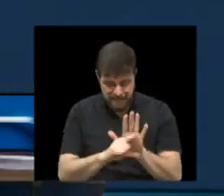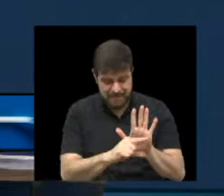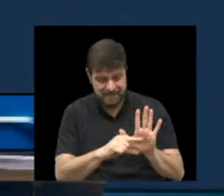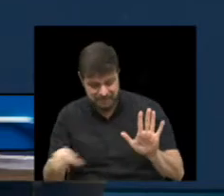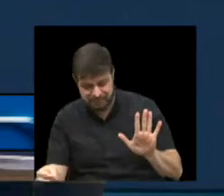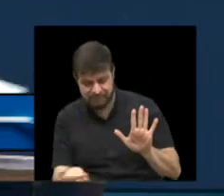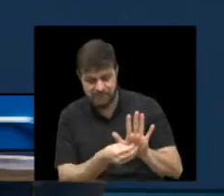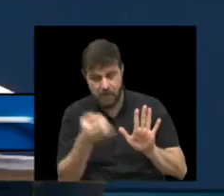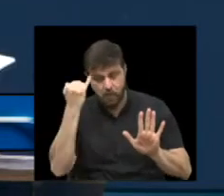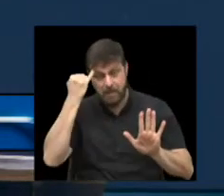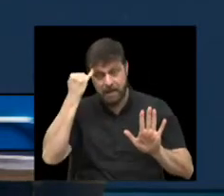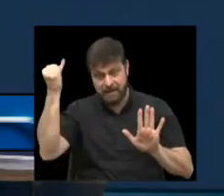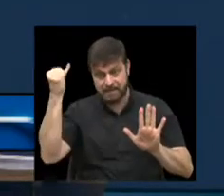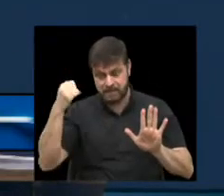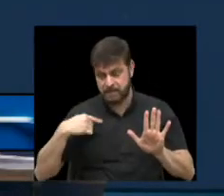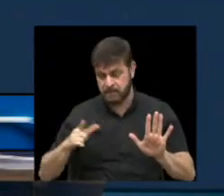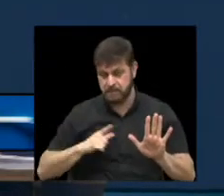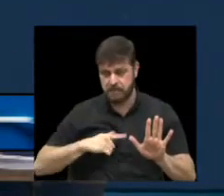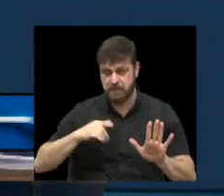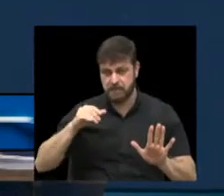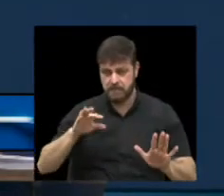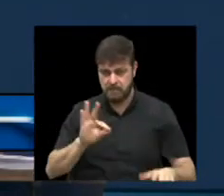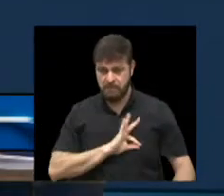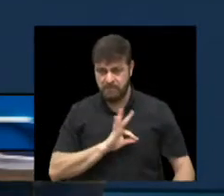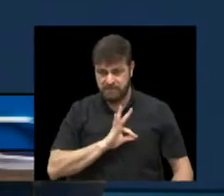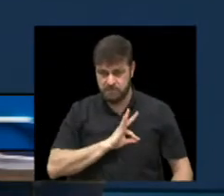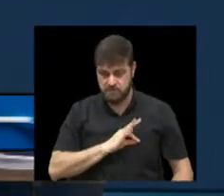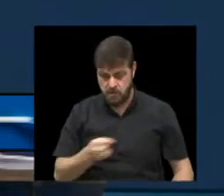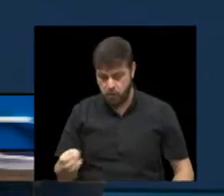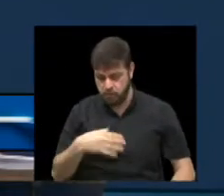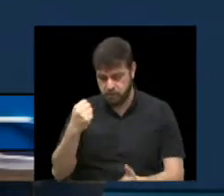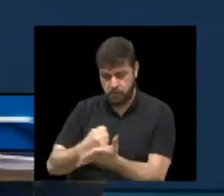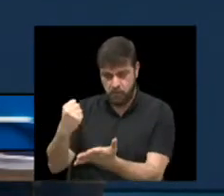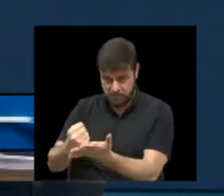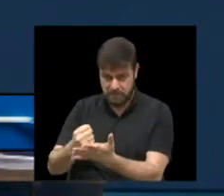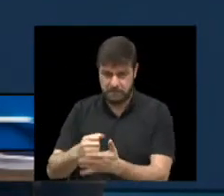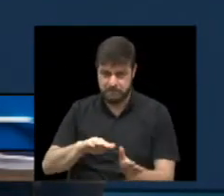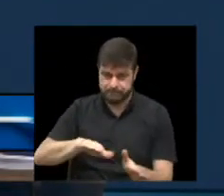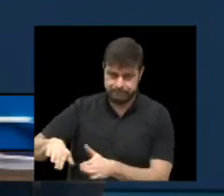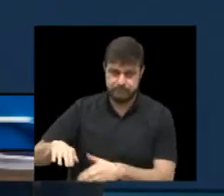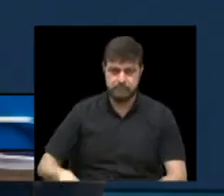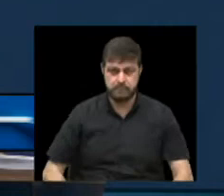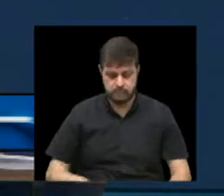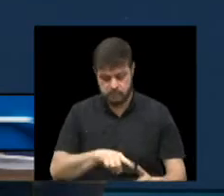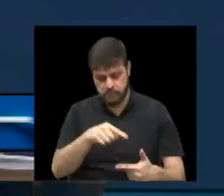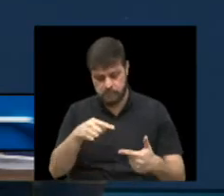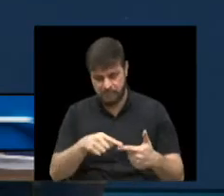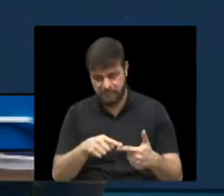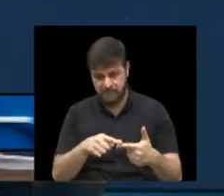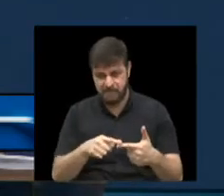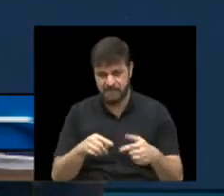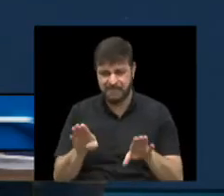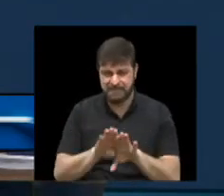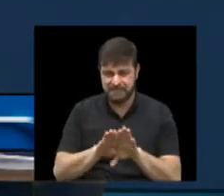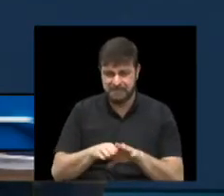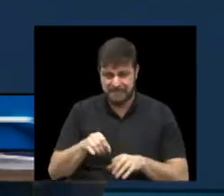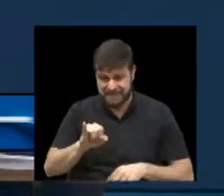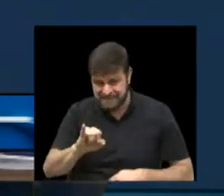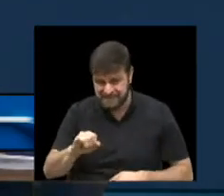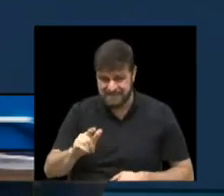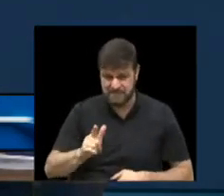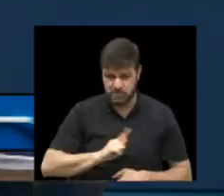que nós apresentamos. E a outra era uma emenda para que, se fosse